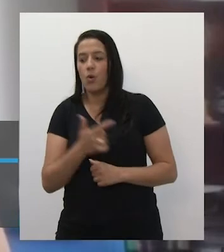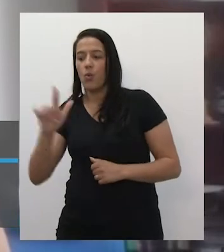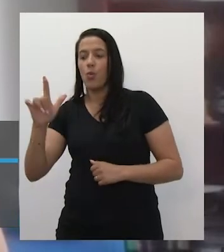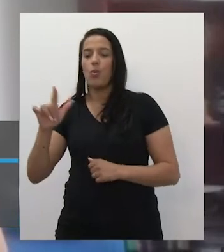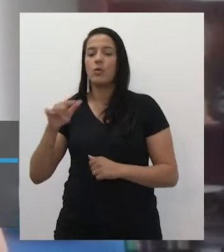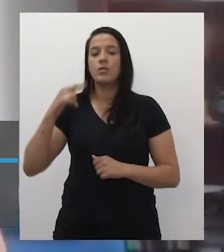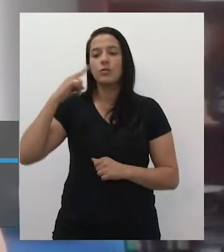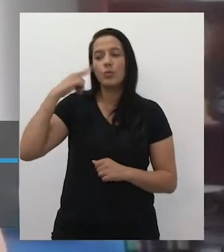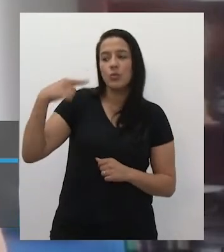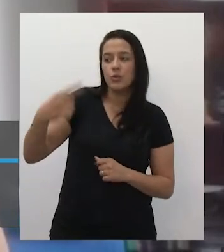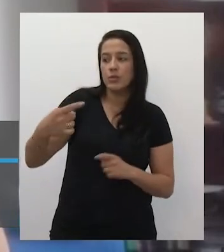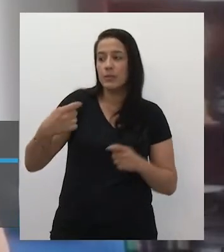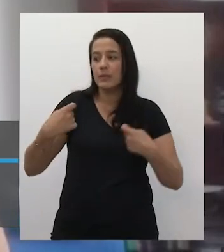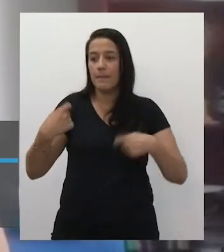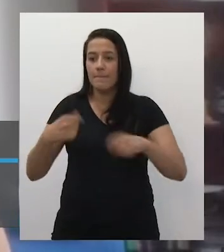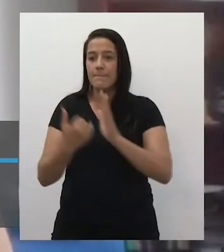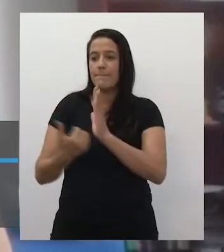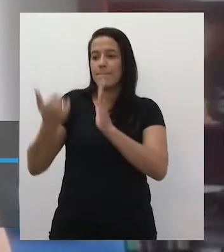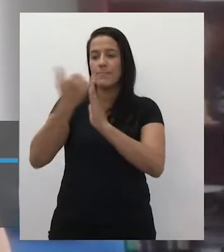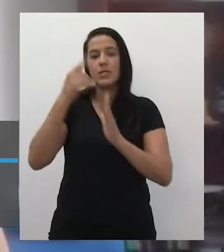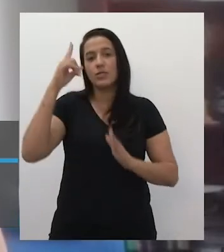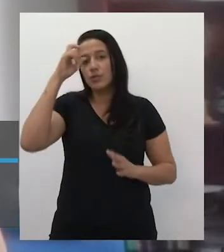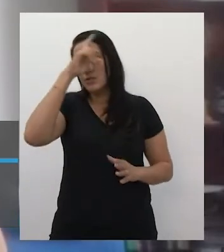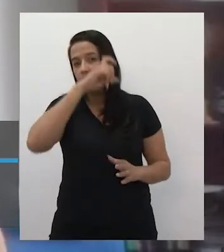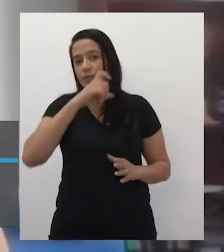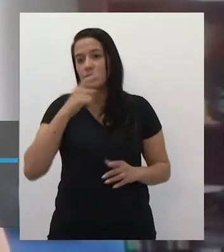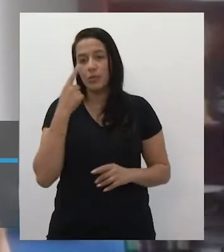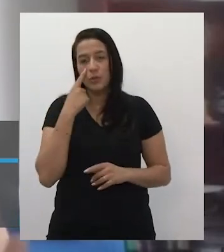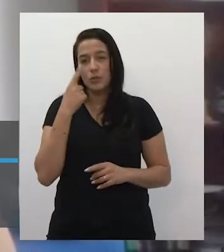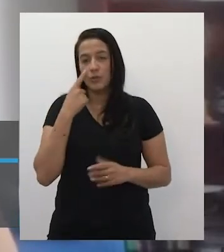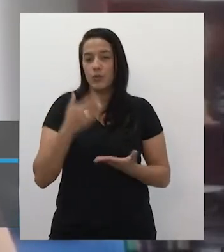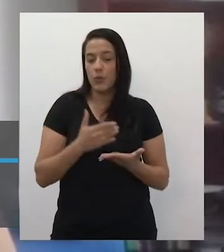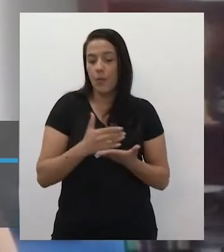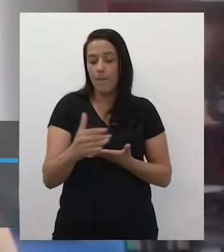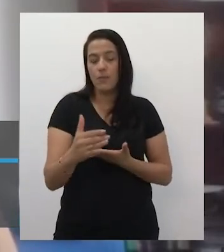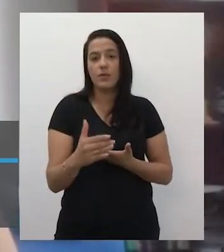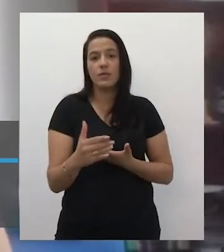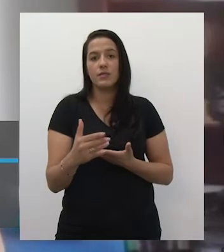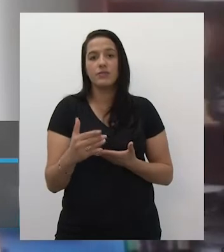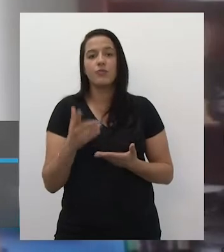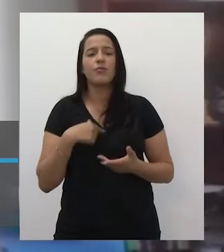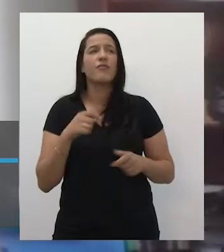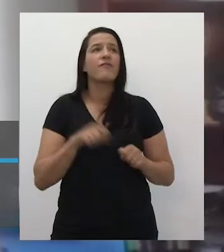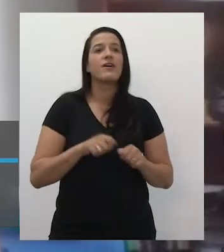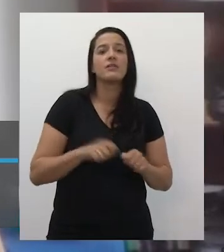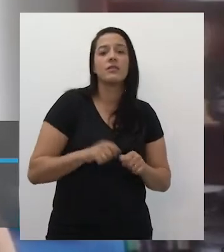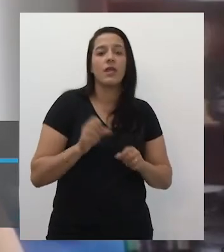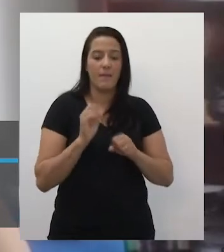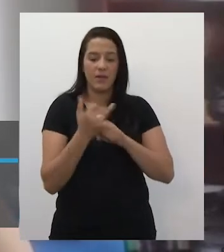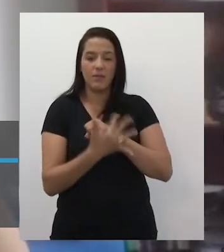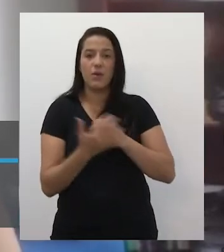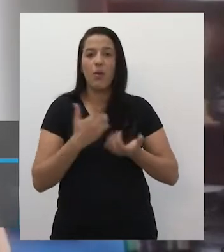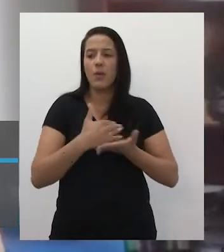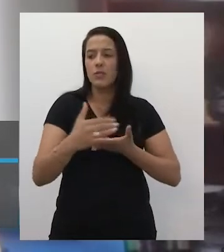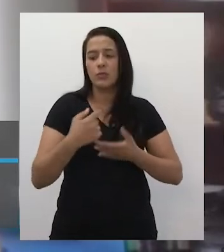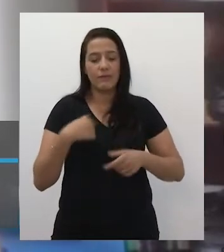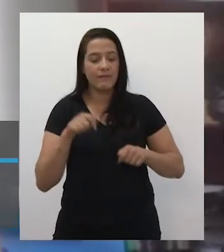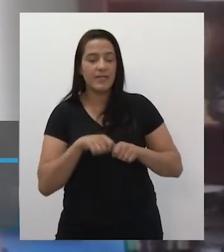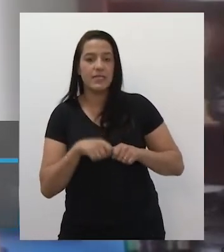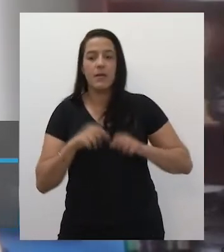de como que isso tem impacto em outras áreas da nossa vida e em outras competências socioemocionais. A Deise, logo